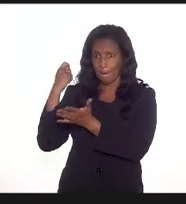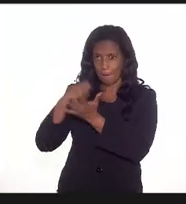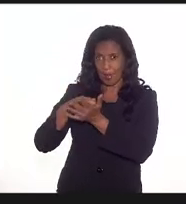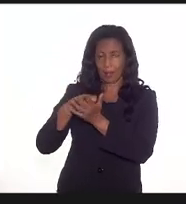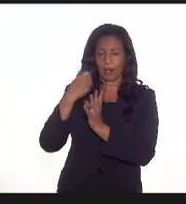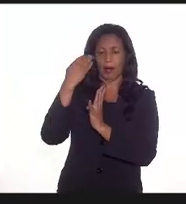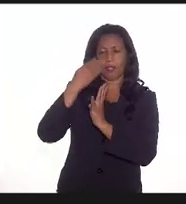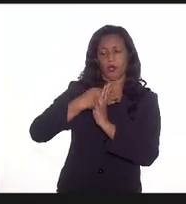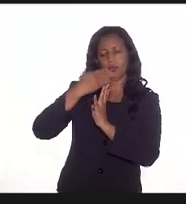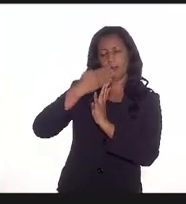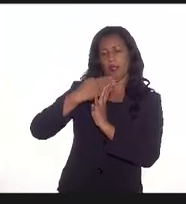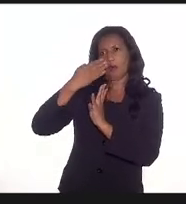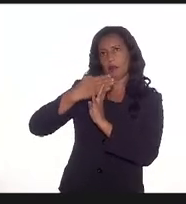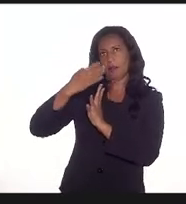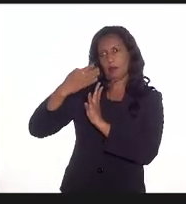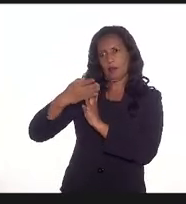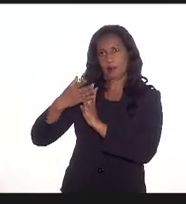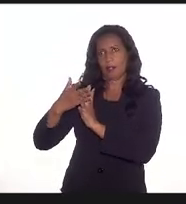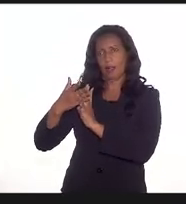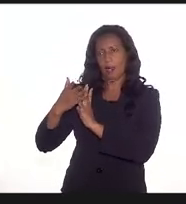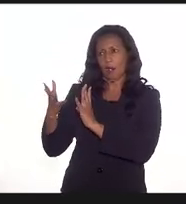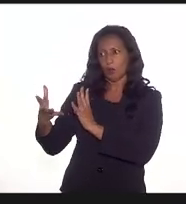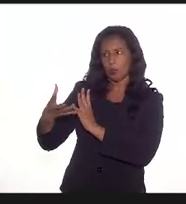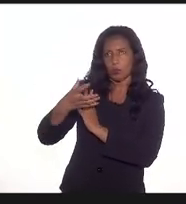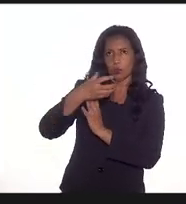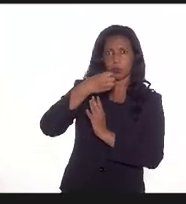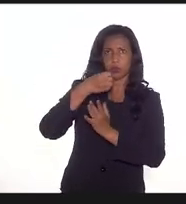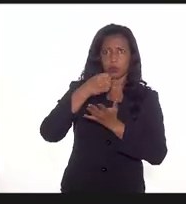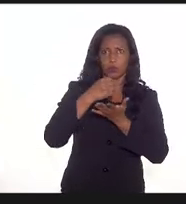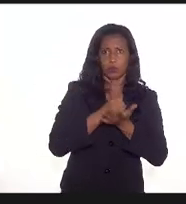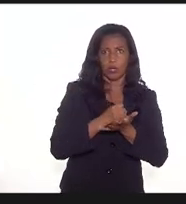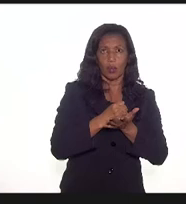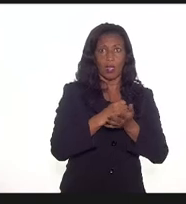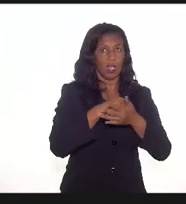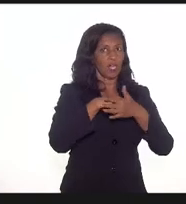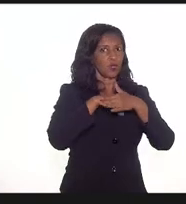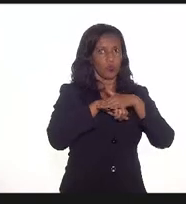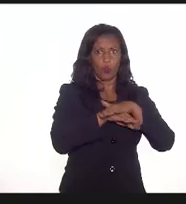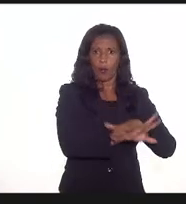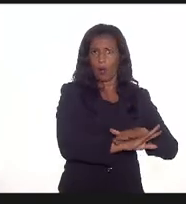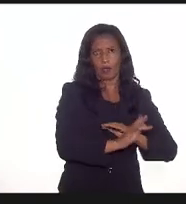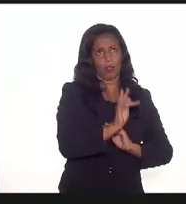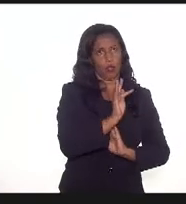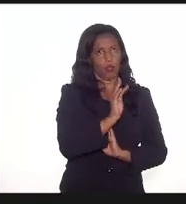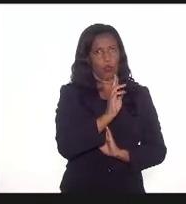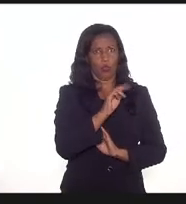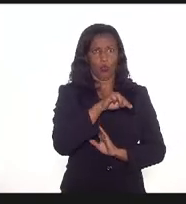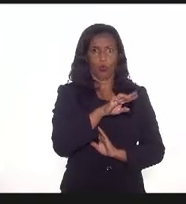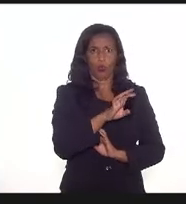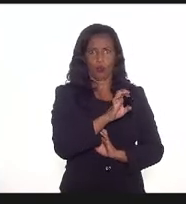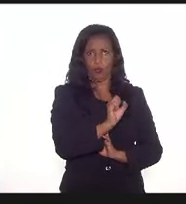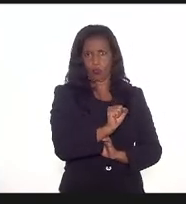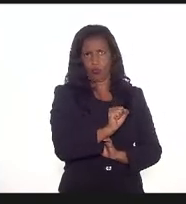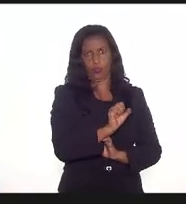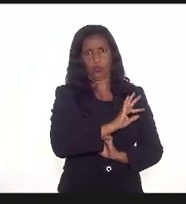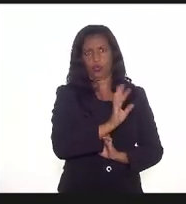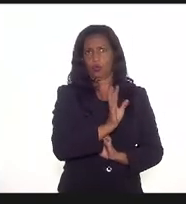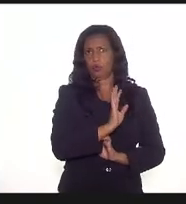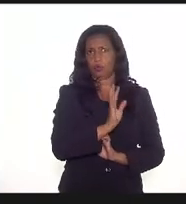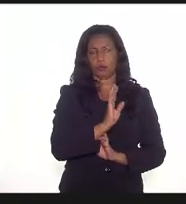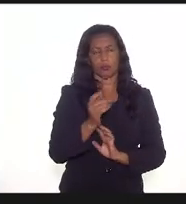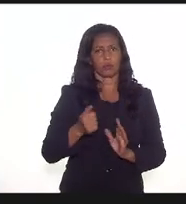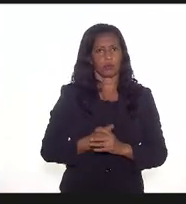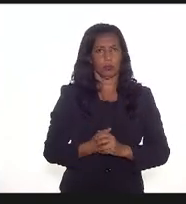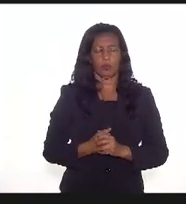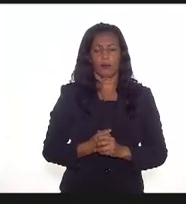prestações dos financiamentos, eles não ficam retidos no Fundes. Eles já, por diversas